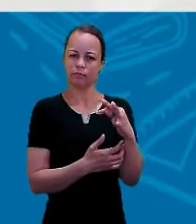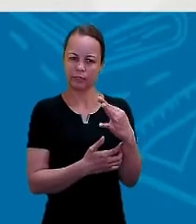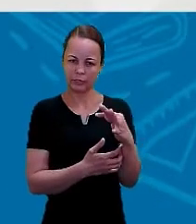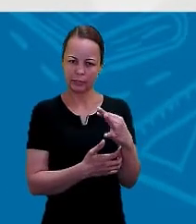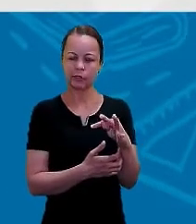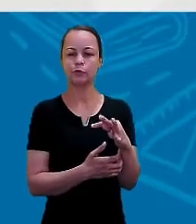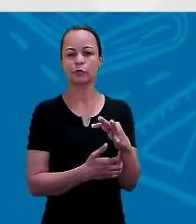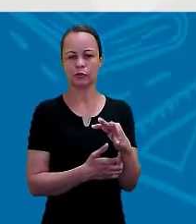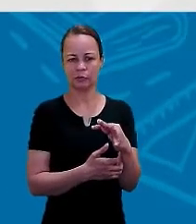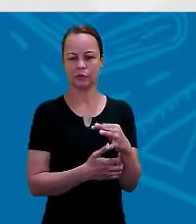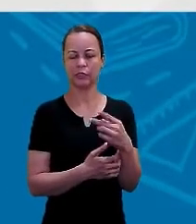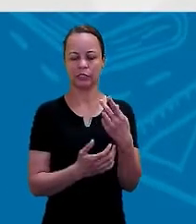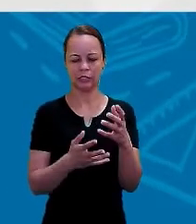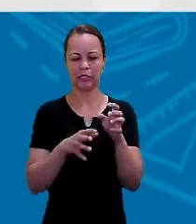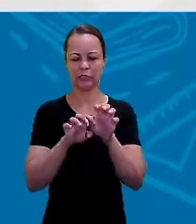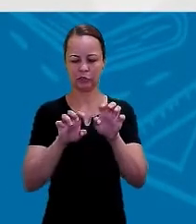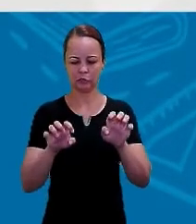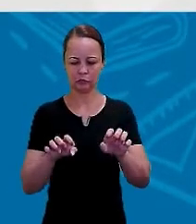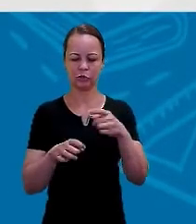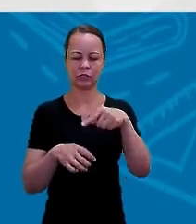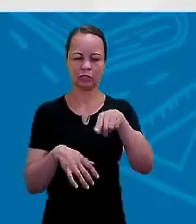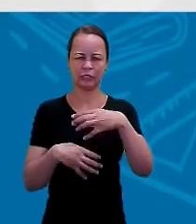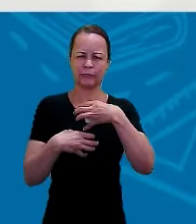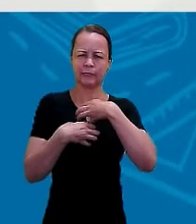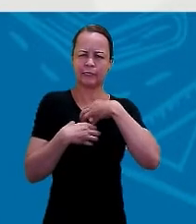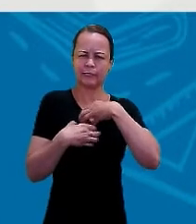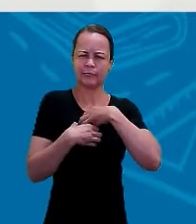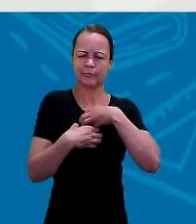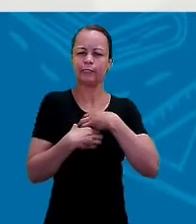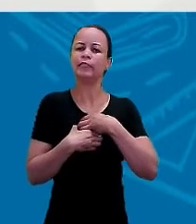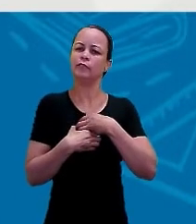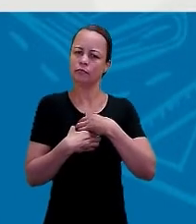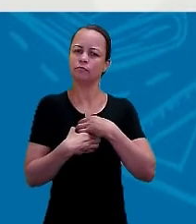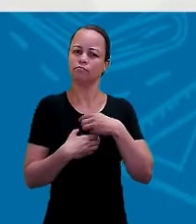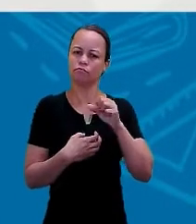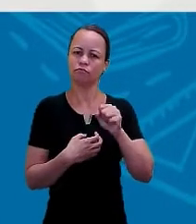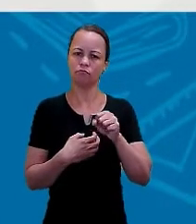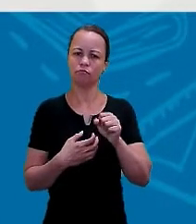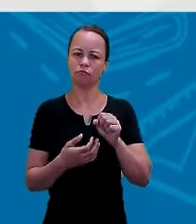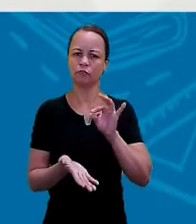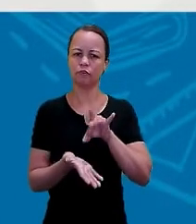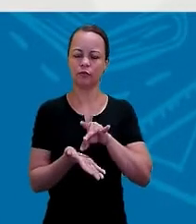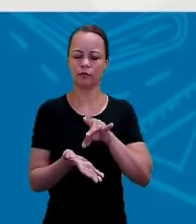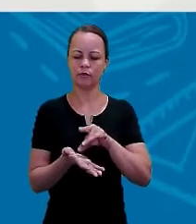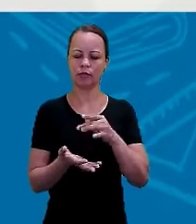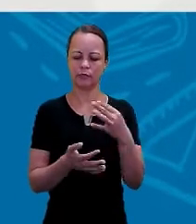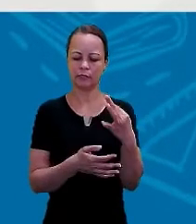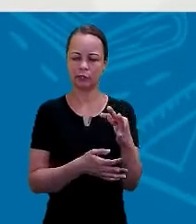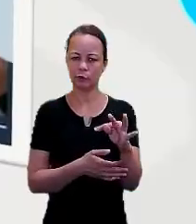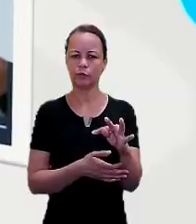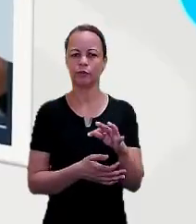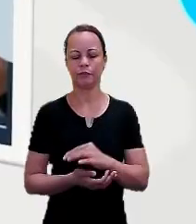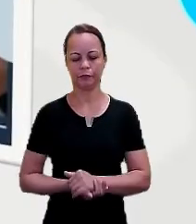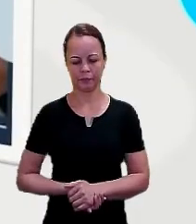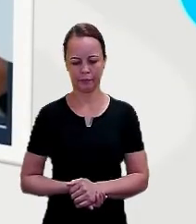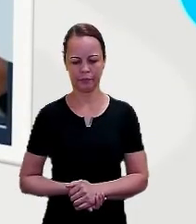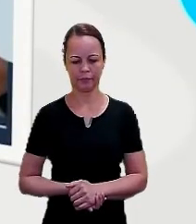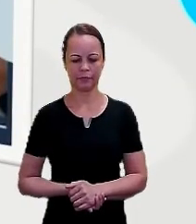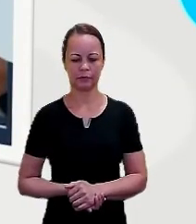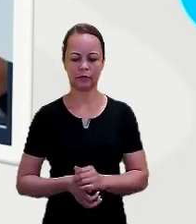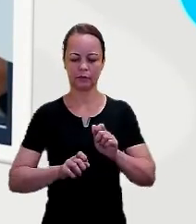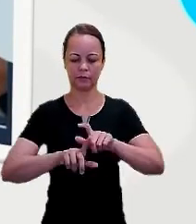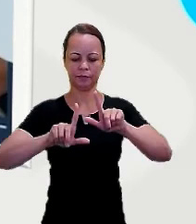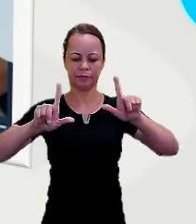continuam sentindo essas estruturas que foram amputadas, que foram perdidas, e continuam sentindo dor. E aí eu vou pedir para a produção abrir a imagem,